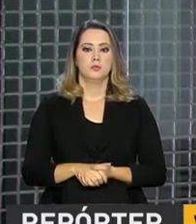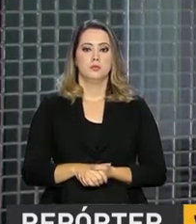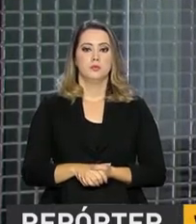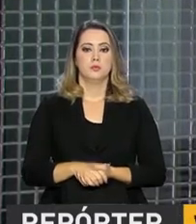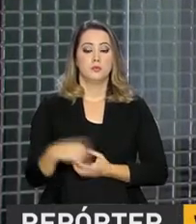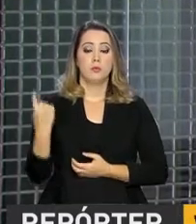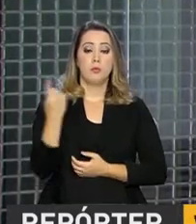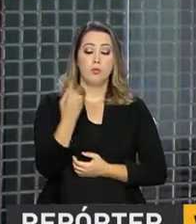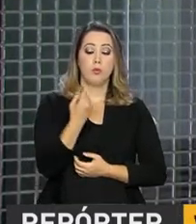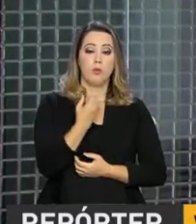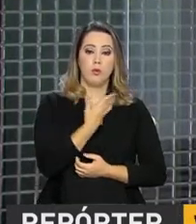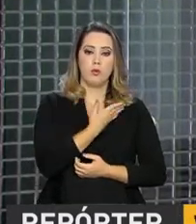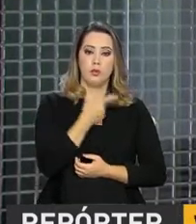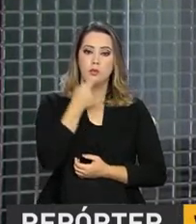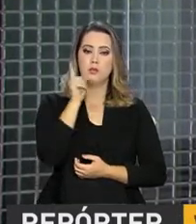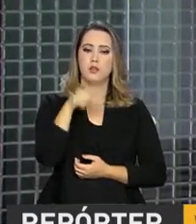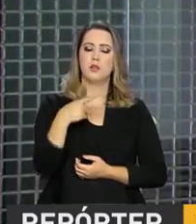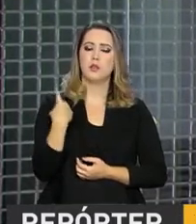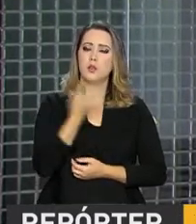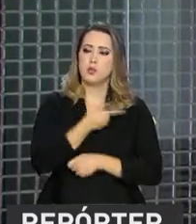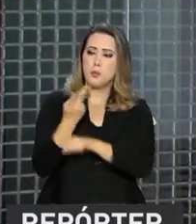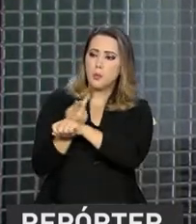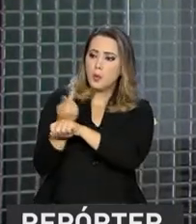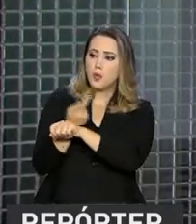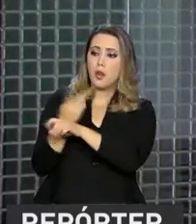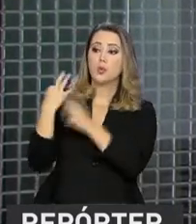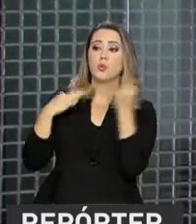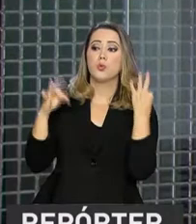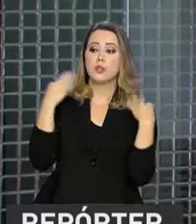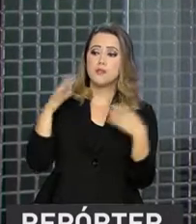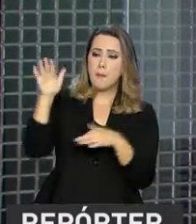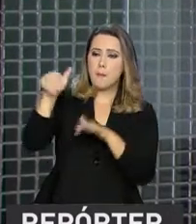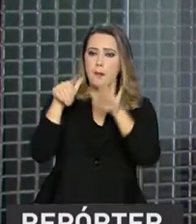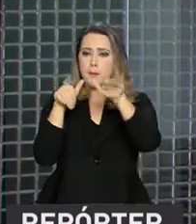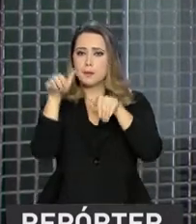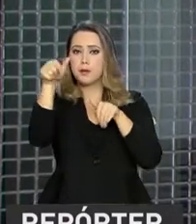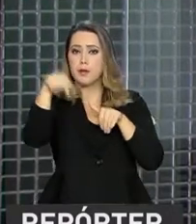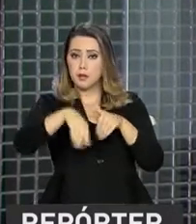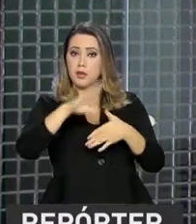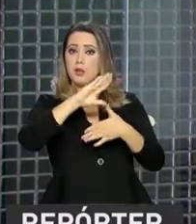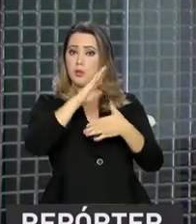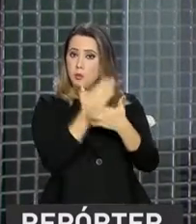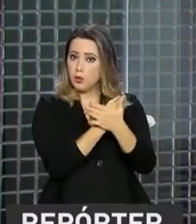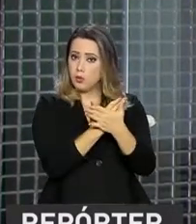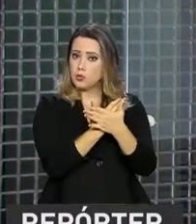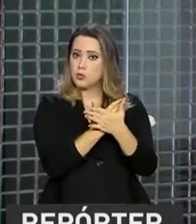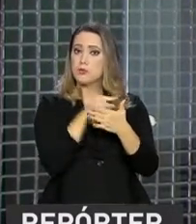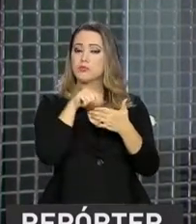buscar turistas, principalmente aqui na região do Mercosul, o que vai aumentar ainda